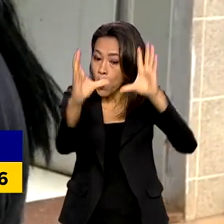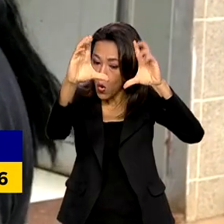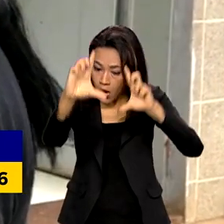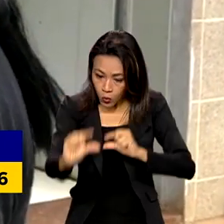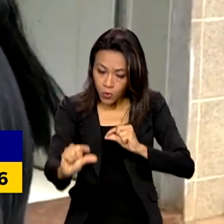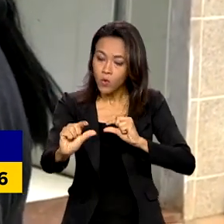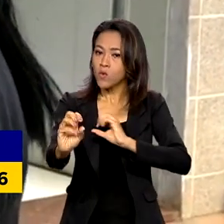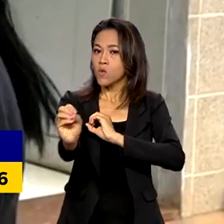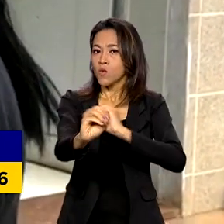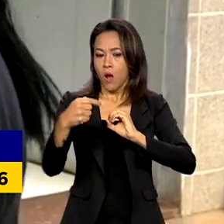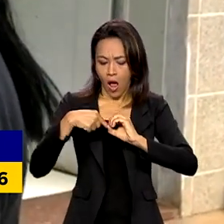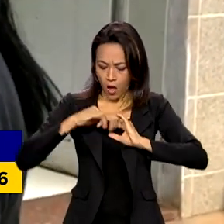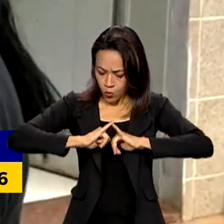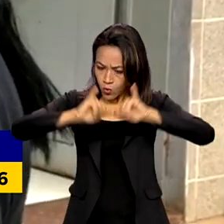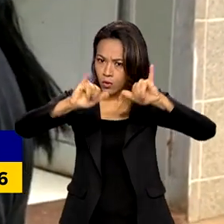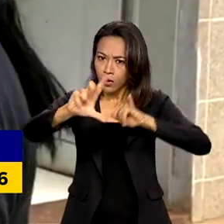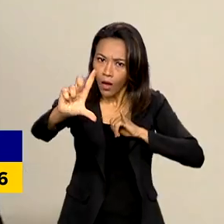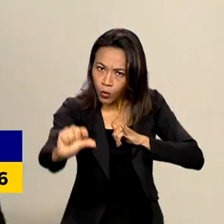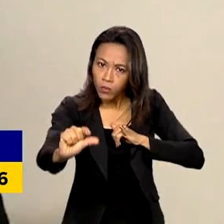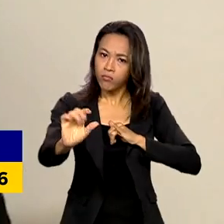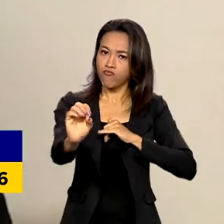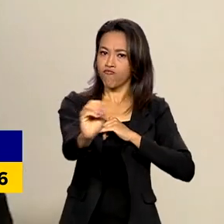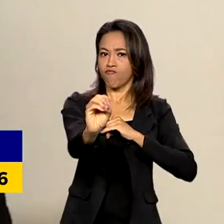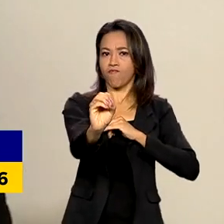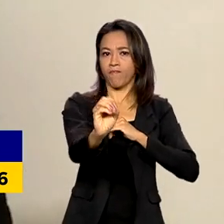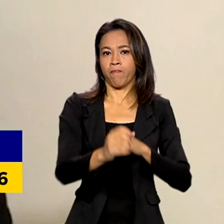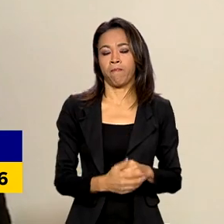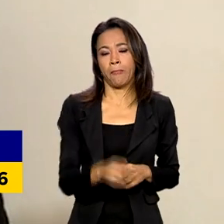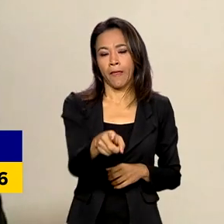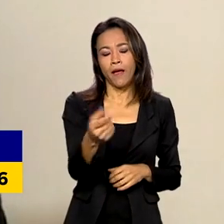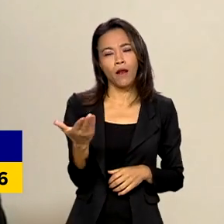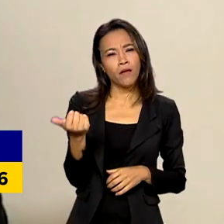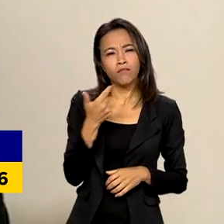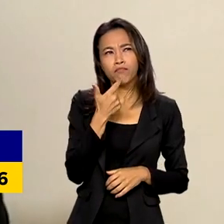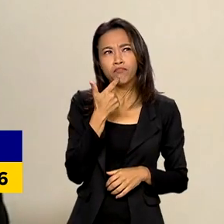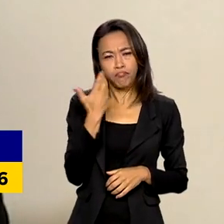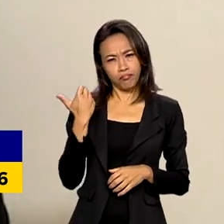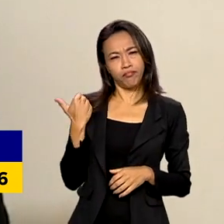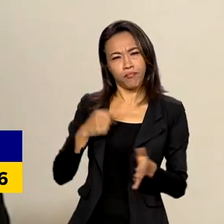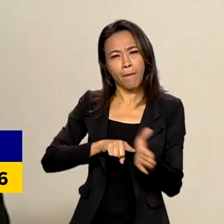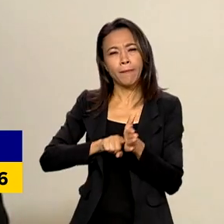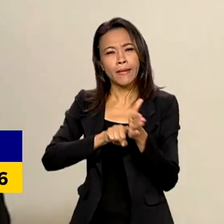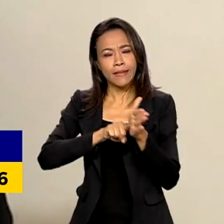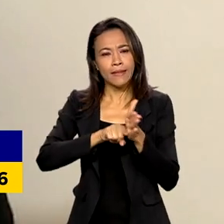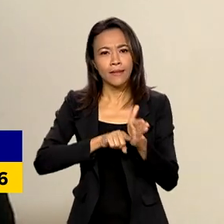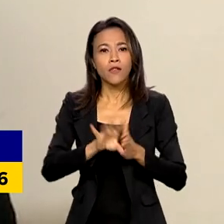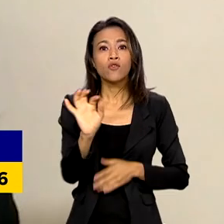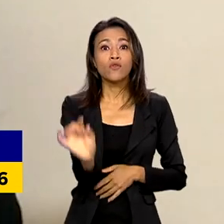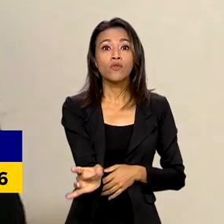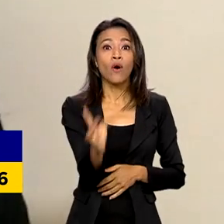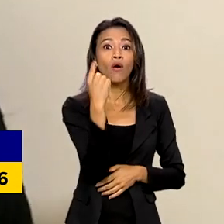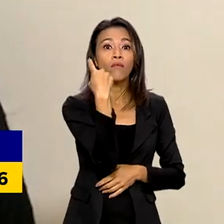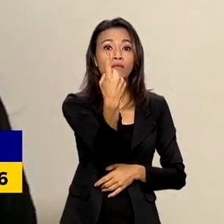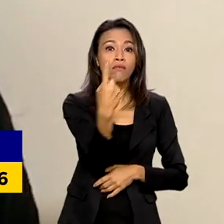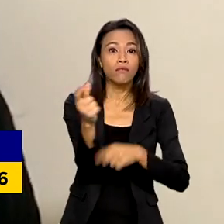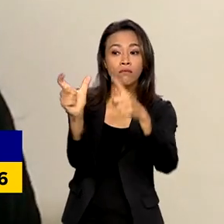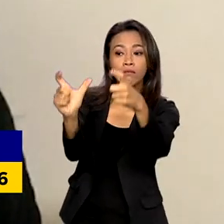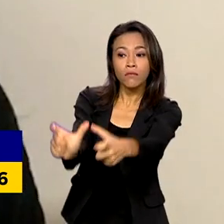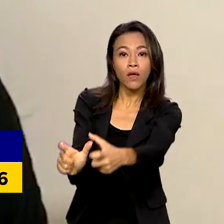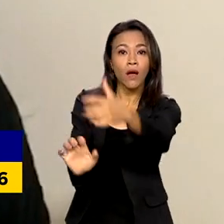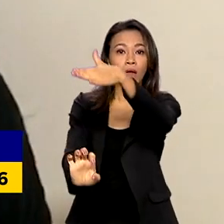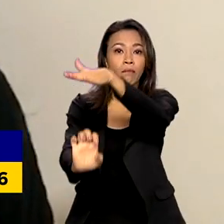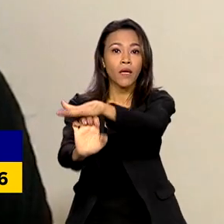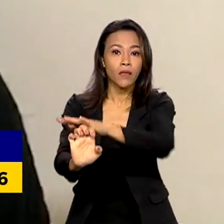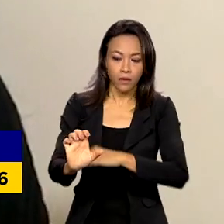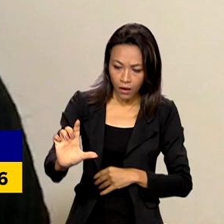diminuição anunciada pela Petrobras. Fiz uma pesquisa recentemente, somente em um estabelecimento teve um pouco